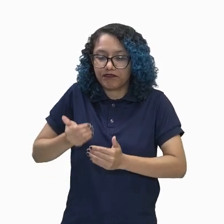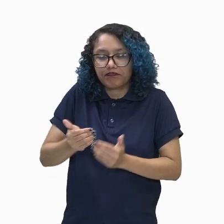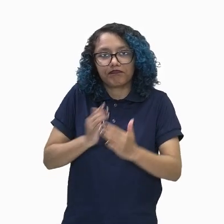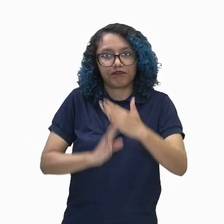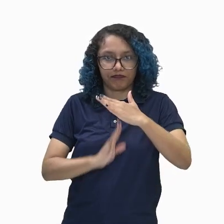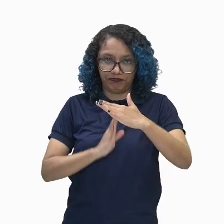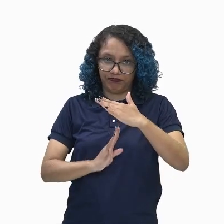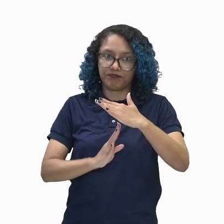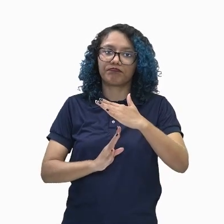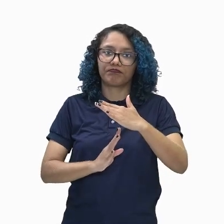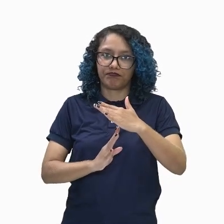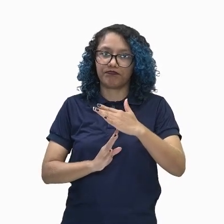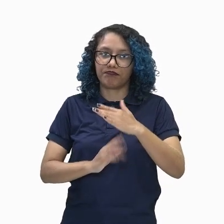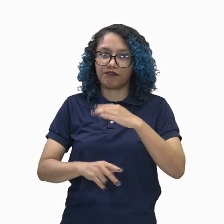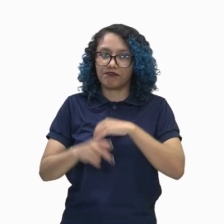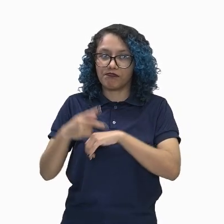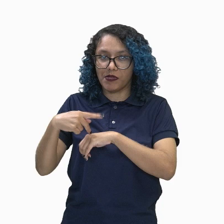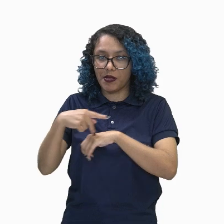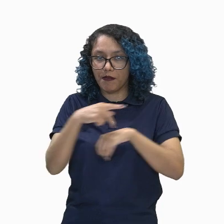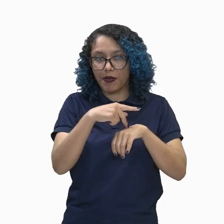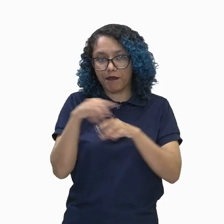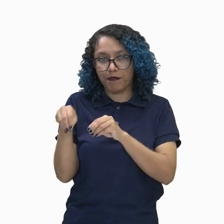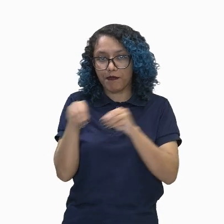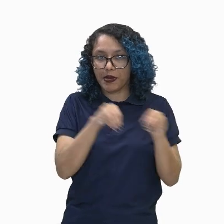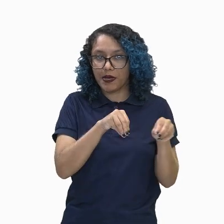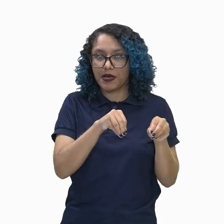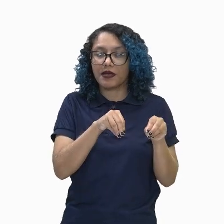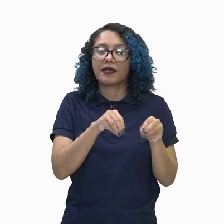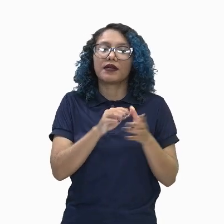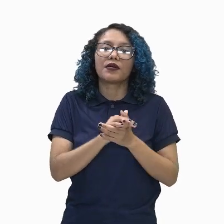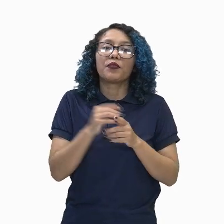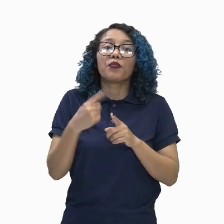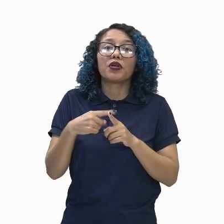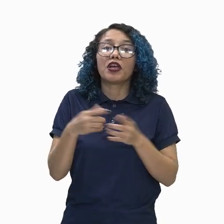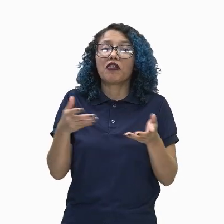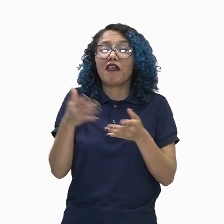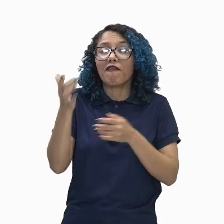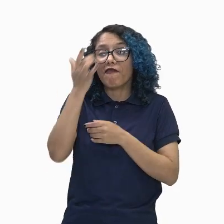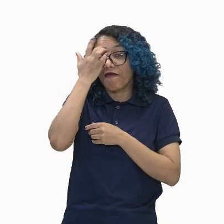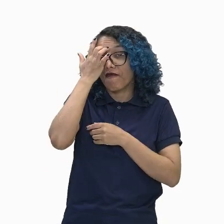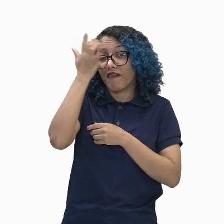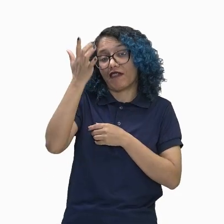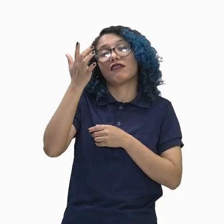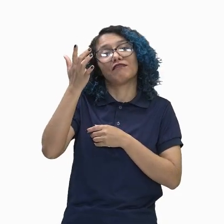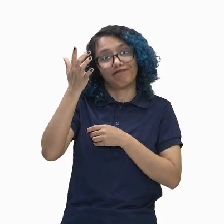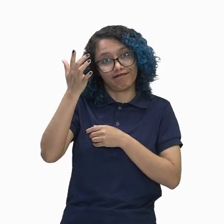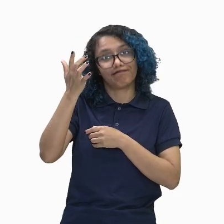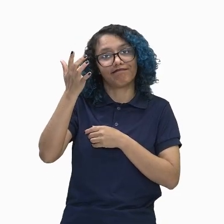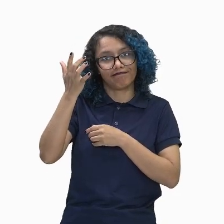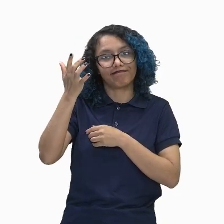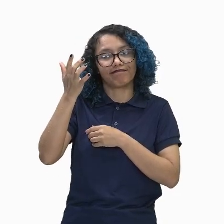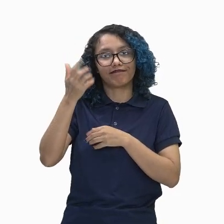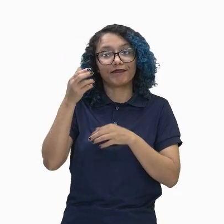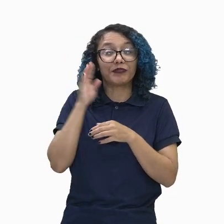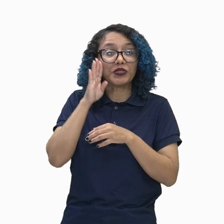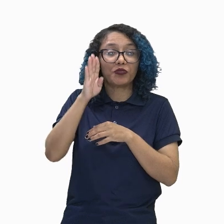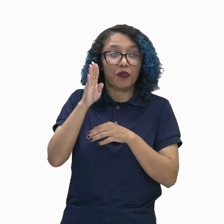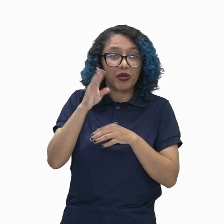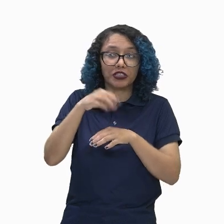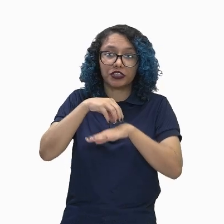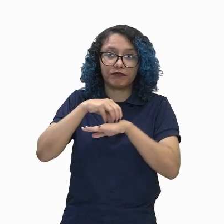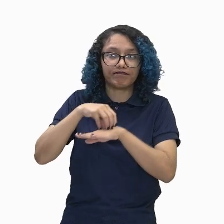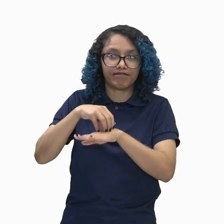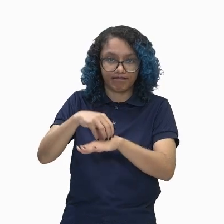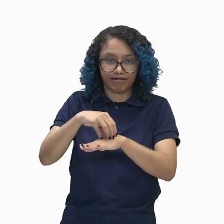migração de um país para o outro. Por quê? Tudo ficou mais fácil, principalmente em relação ao transporte,